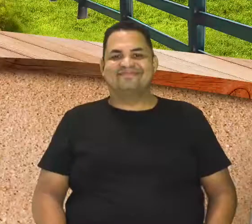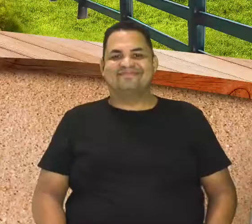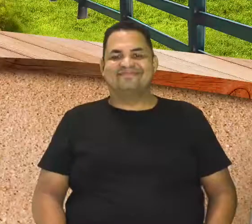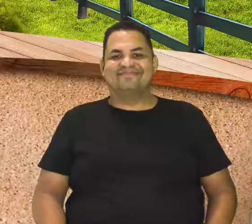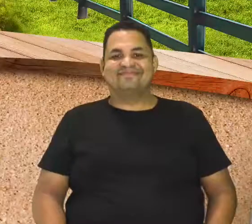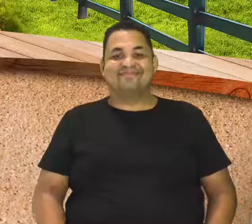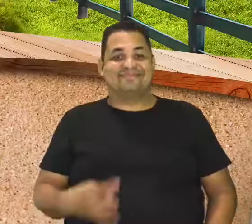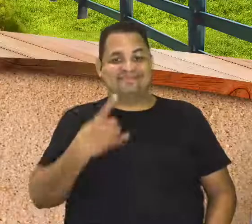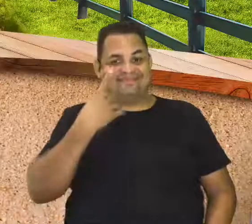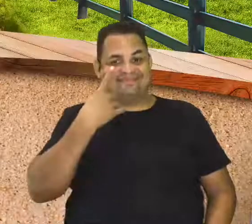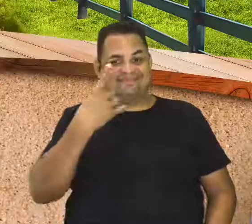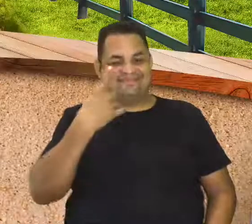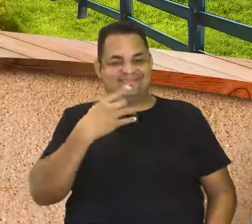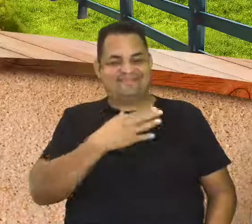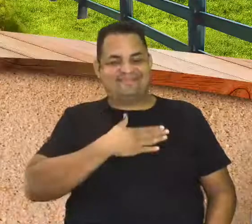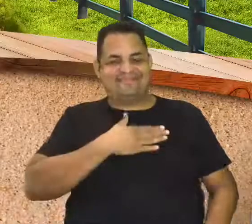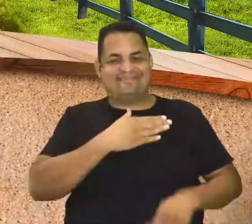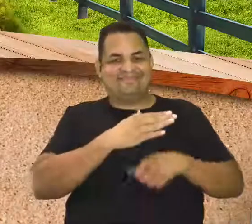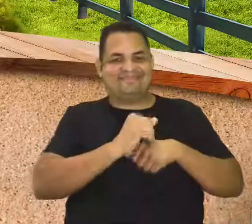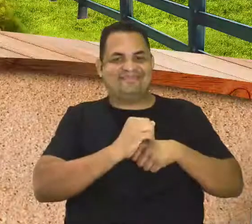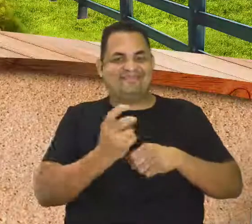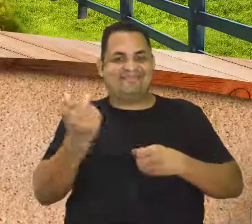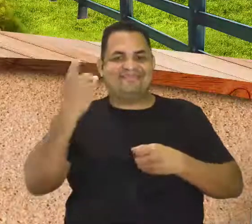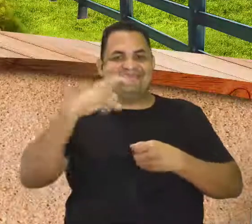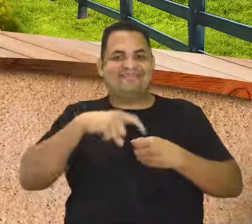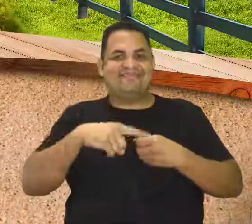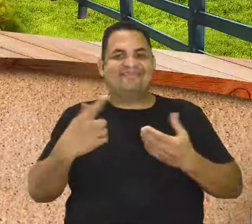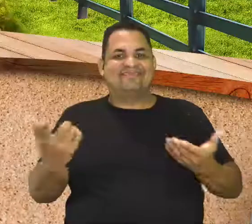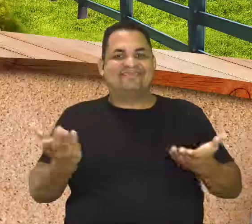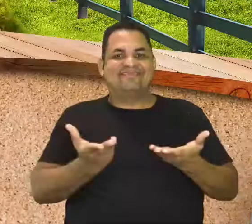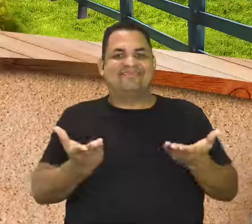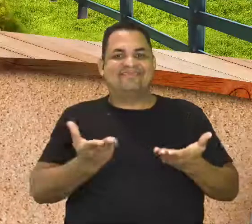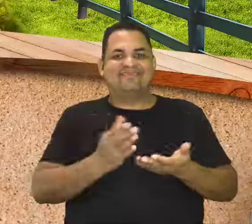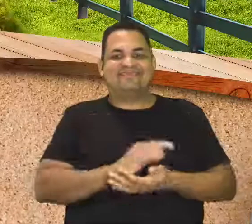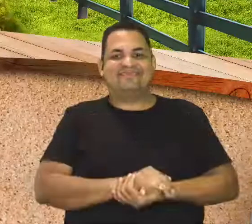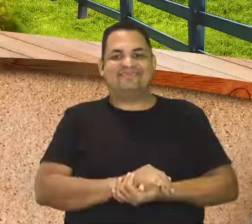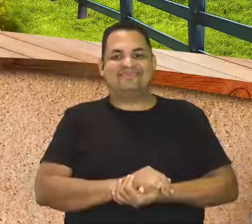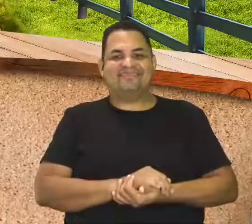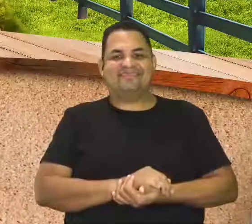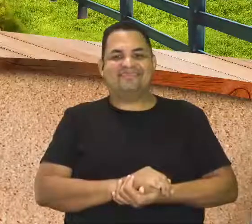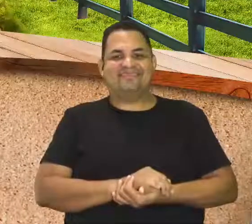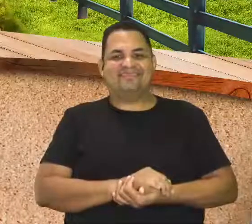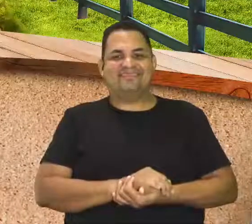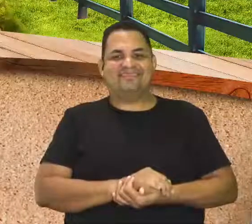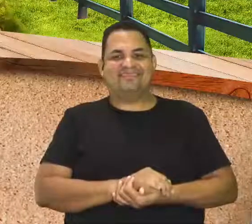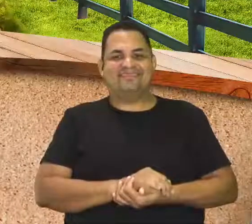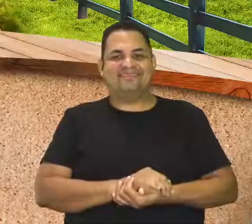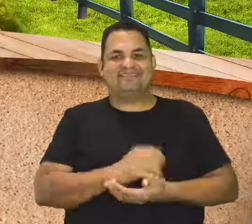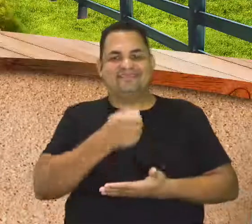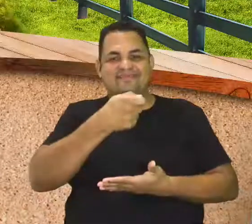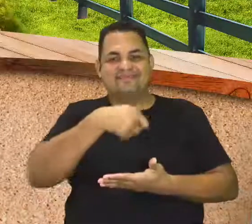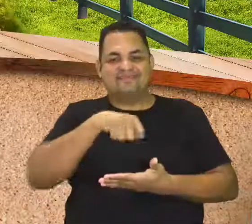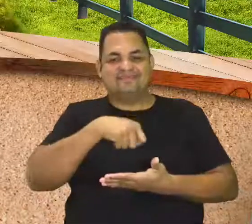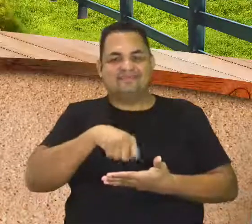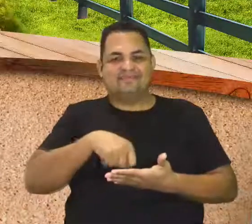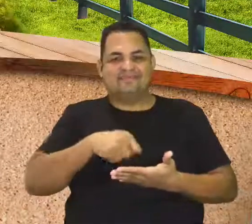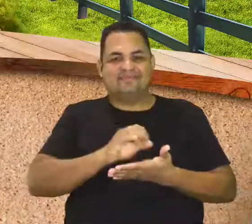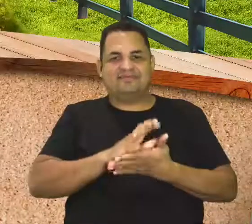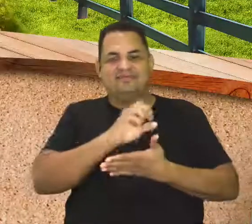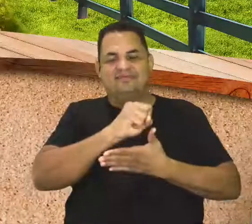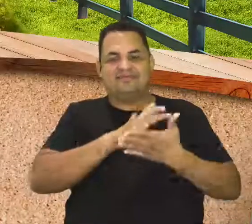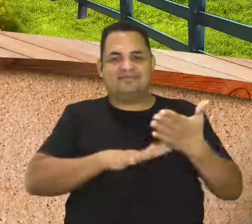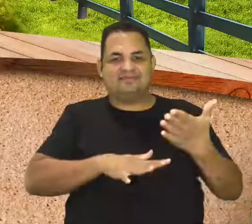Olha só, meus queridos, retornamos agora, olha aqui, ó, para corrigir as